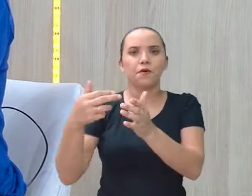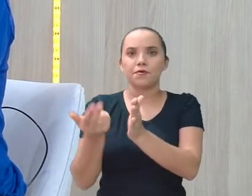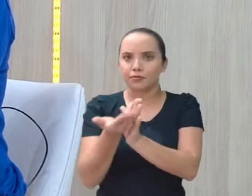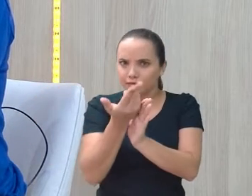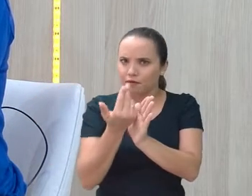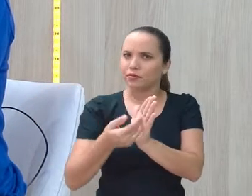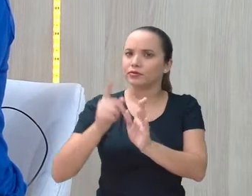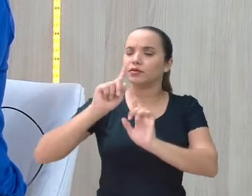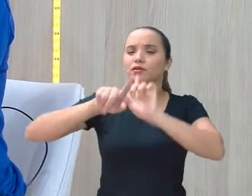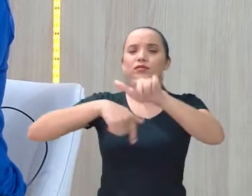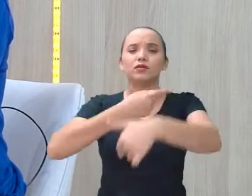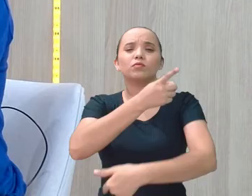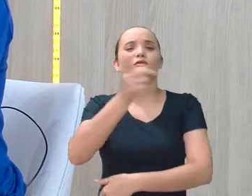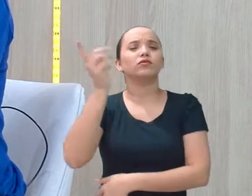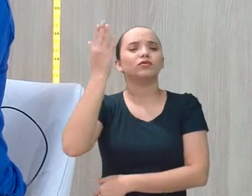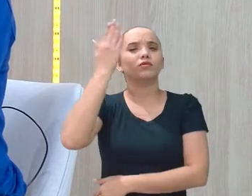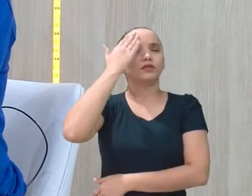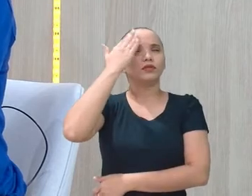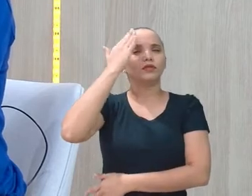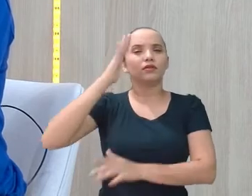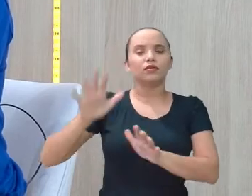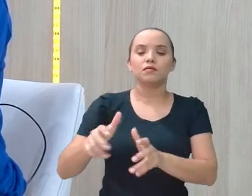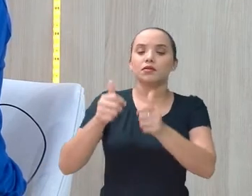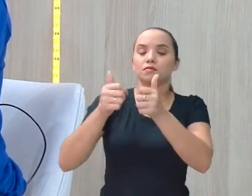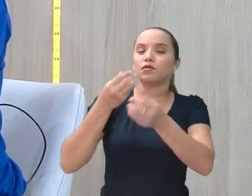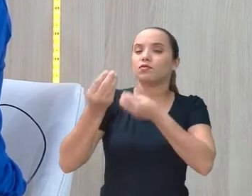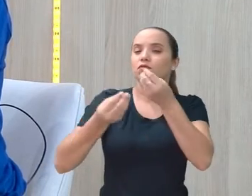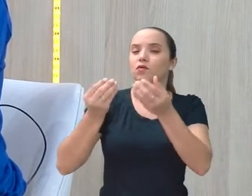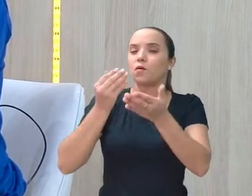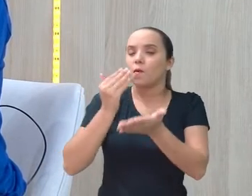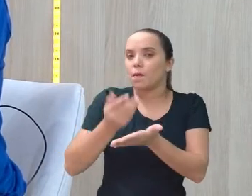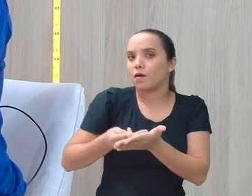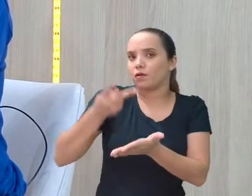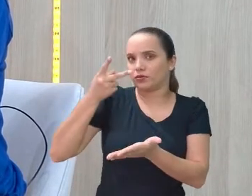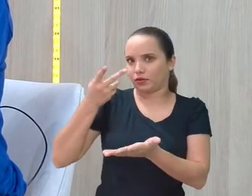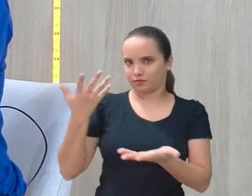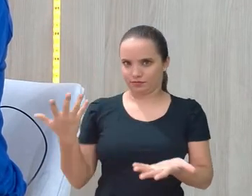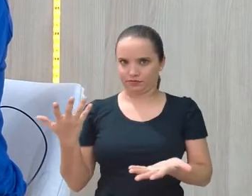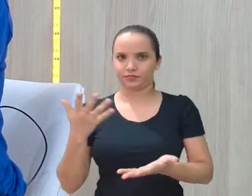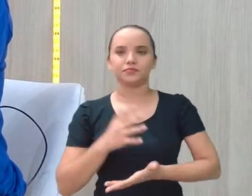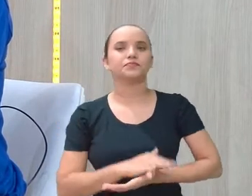vão compreender melhor como é que esse processo funciona, tá?